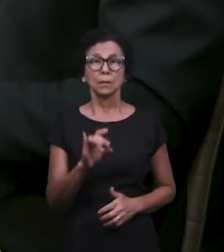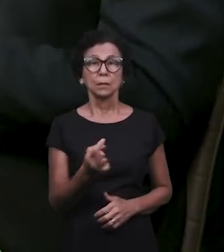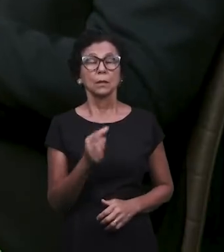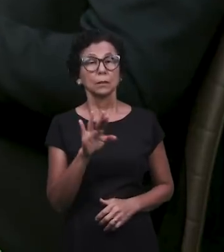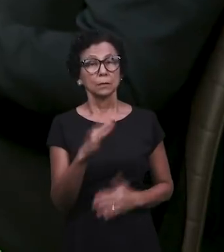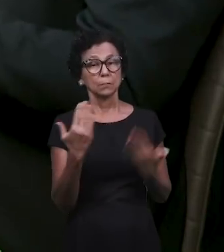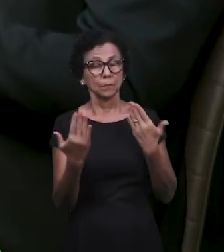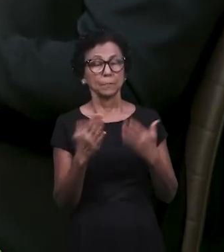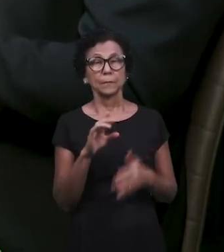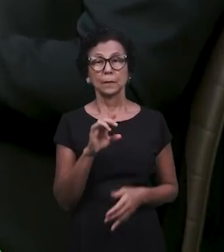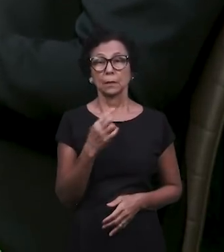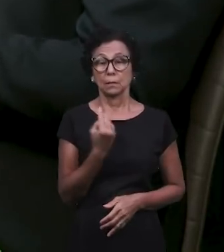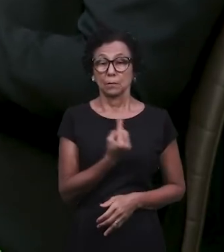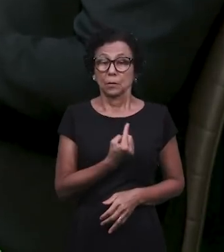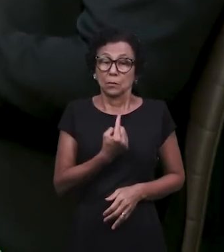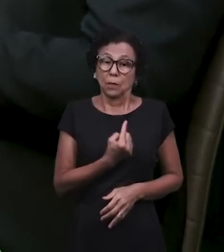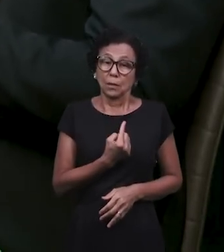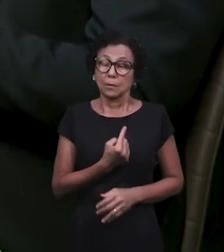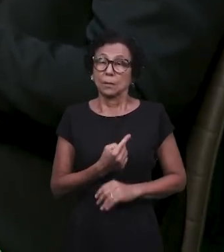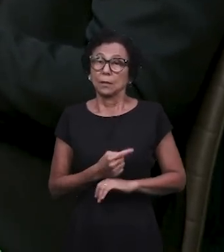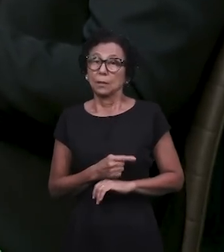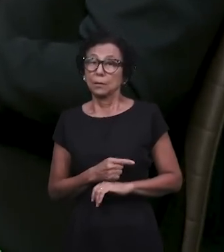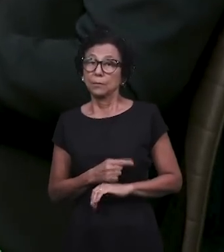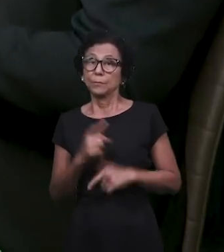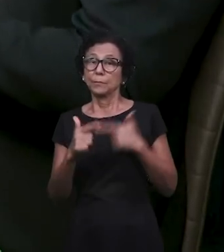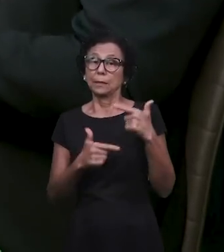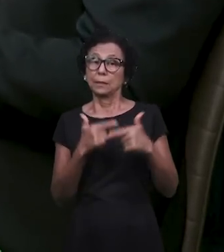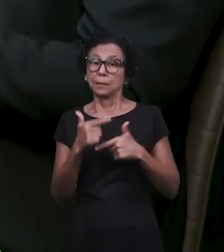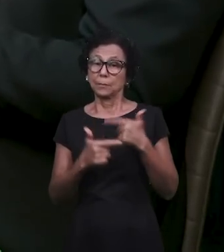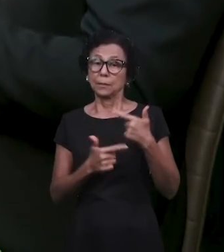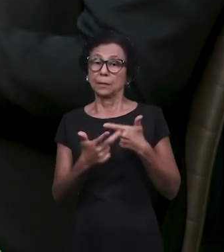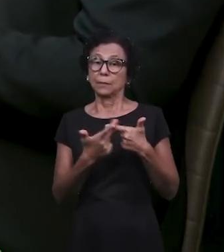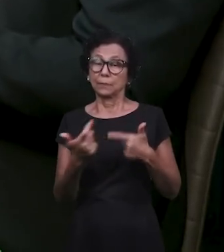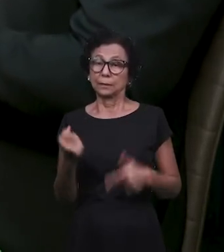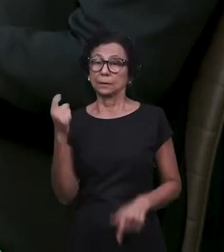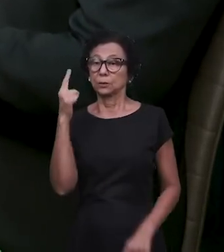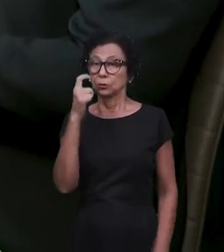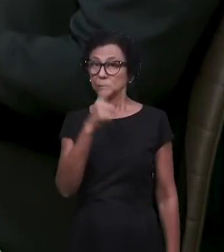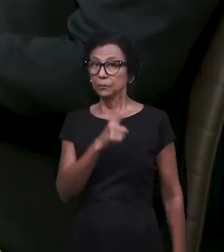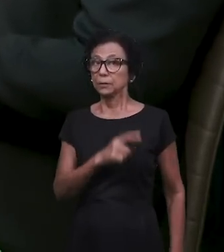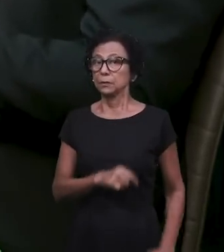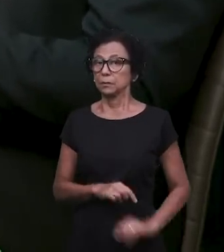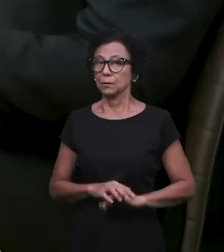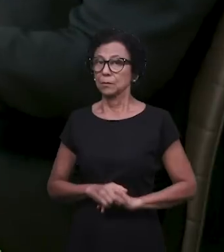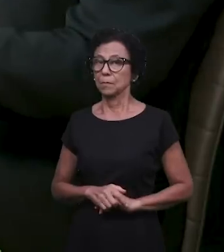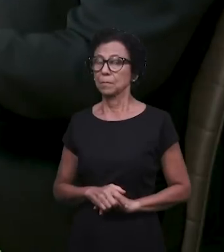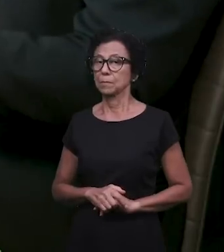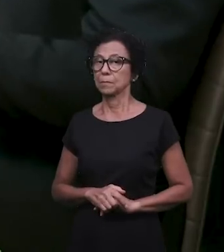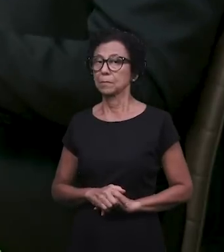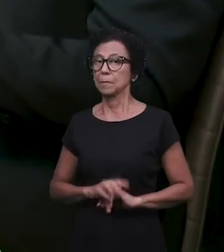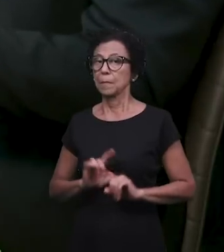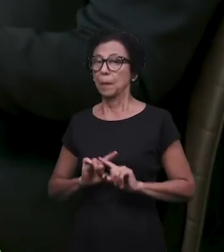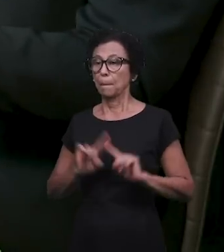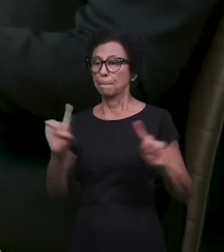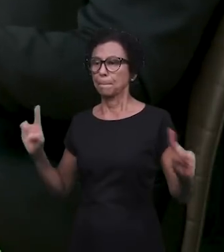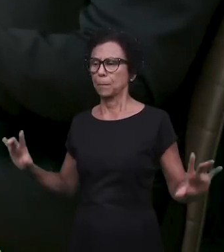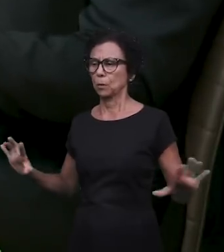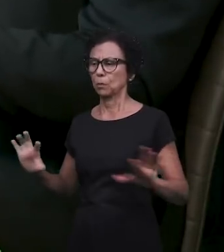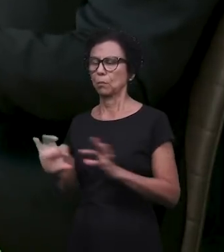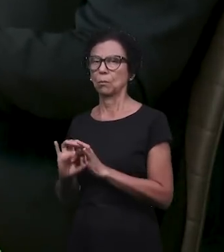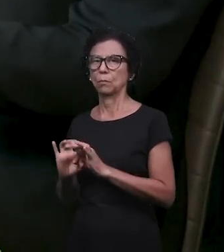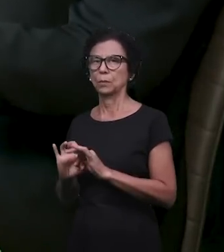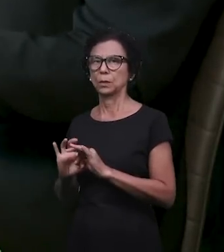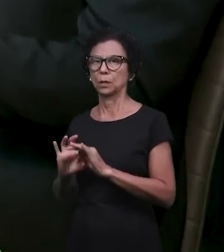A bênção está sobre o corpo. Por isso nós precisamos estar integrados ao corpo. A gente vê